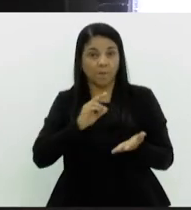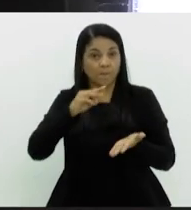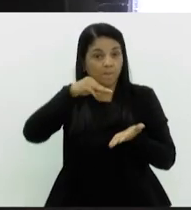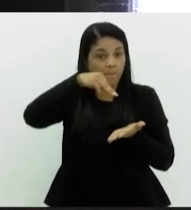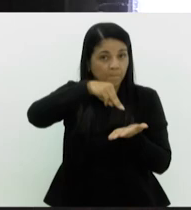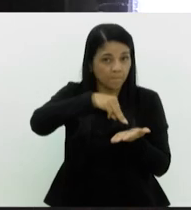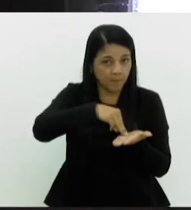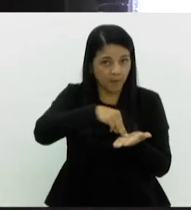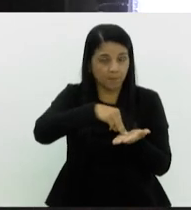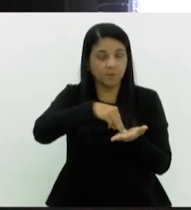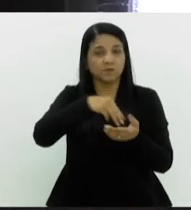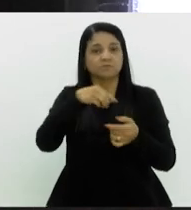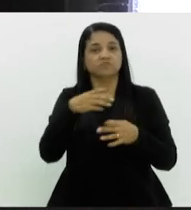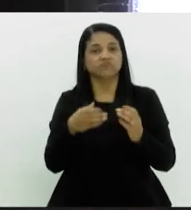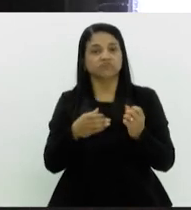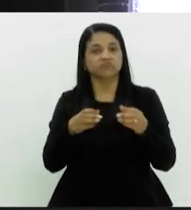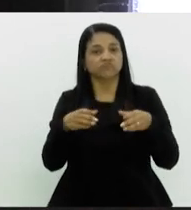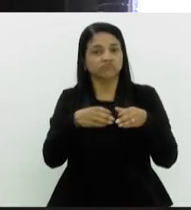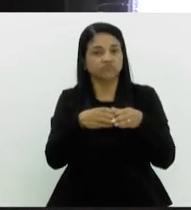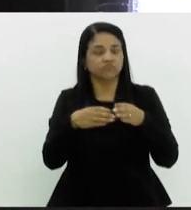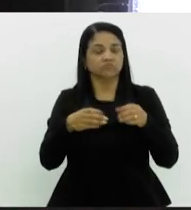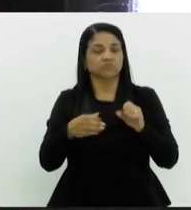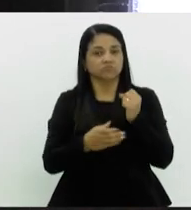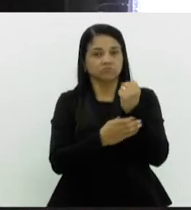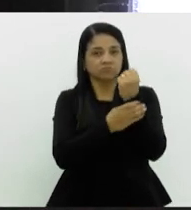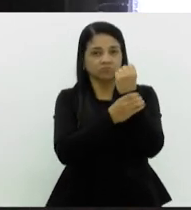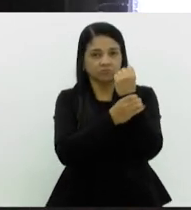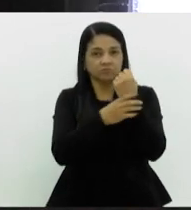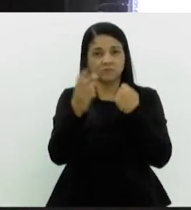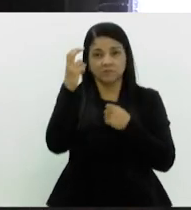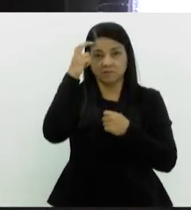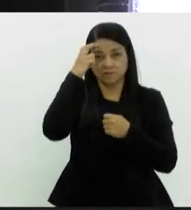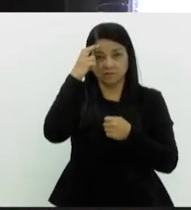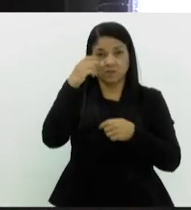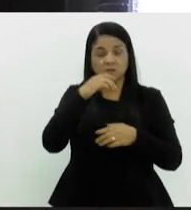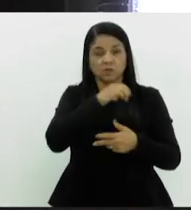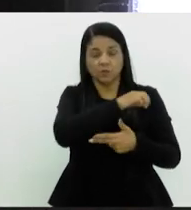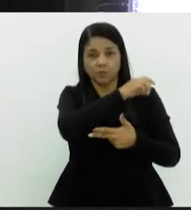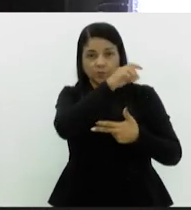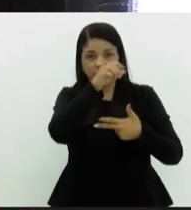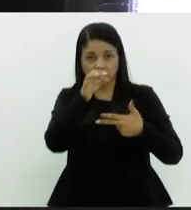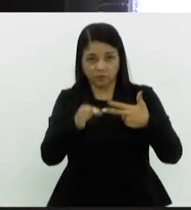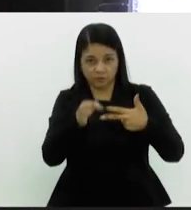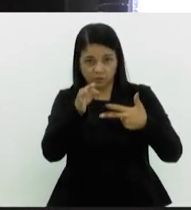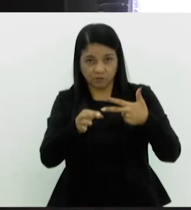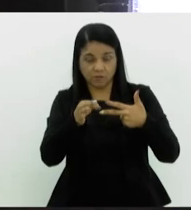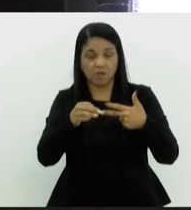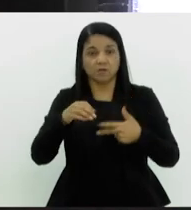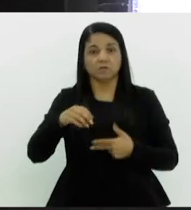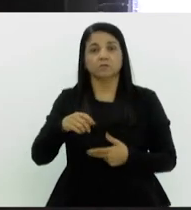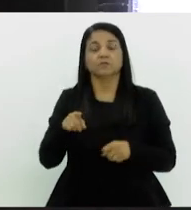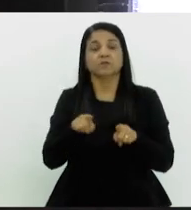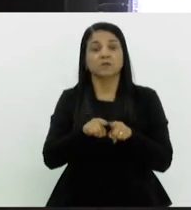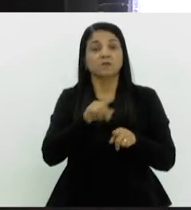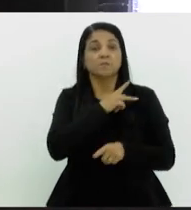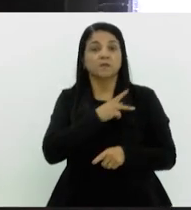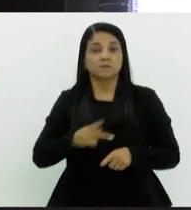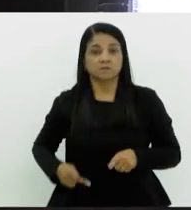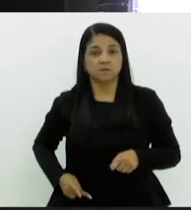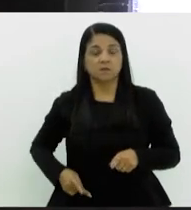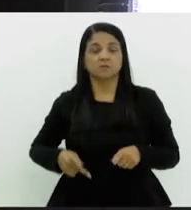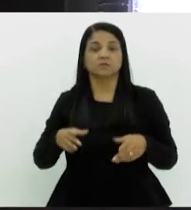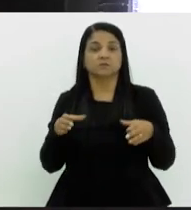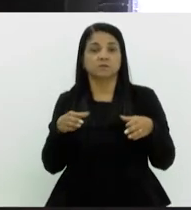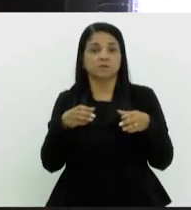Comissão Nacional de Segurança e Inteligência do Poder Judiciário, no CNJ, e presidente da Banca